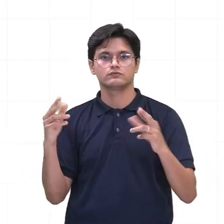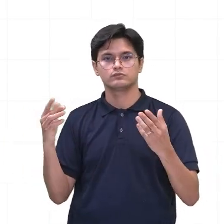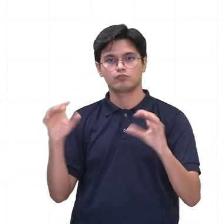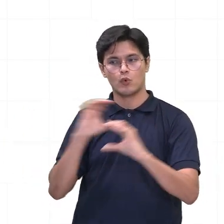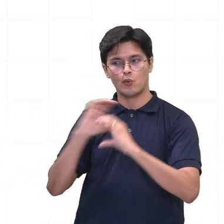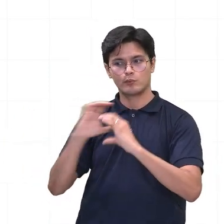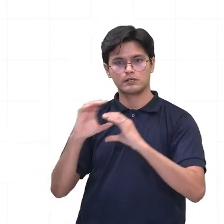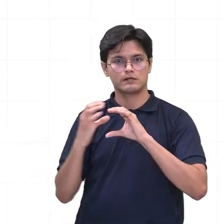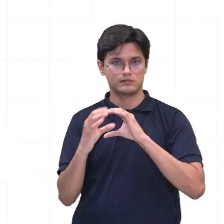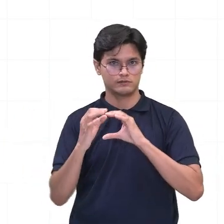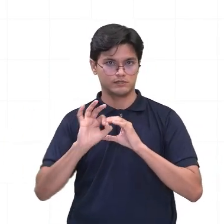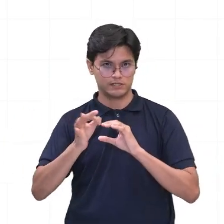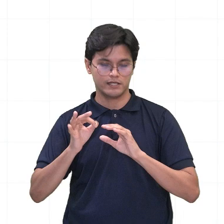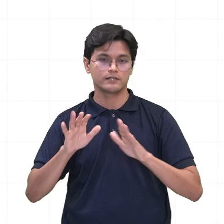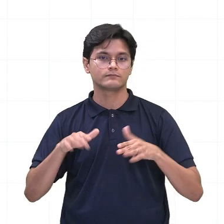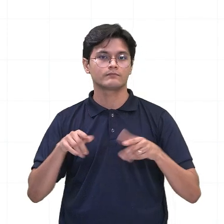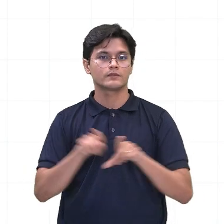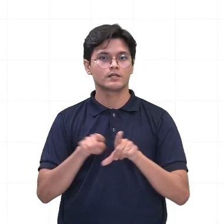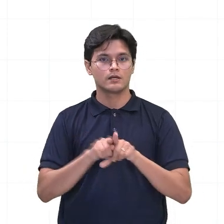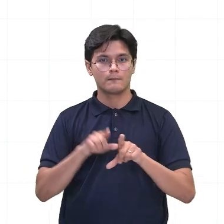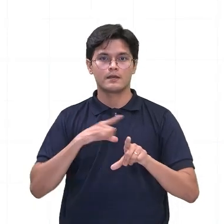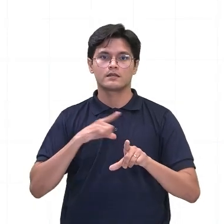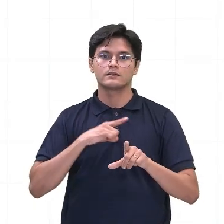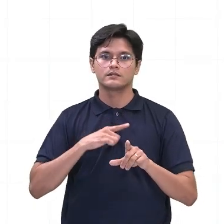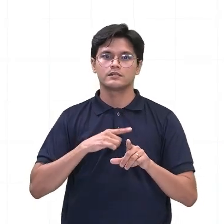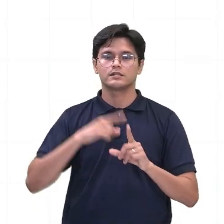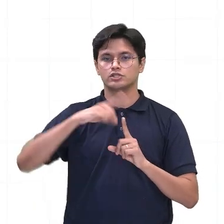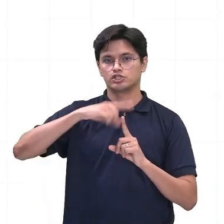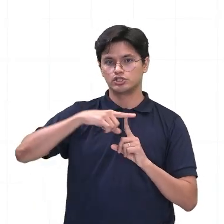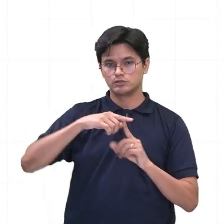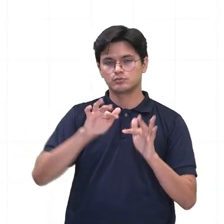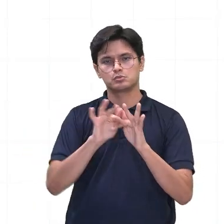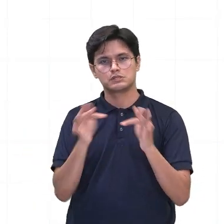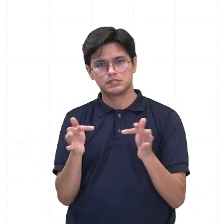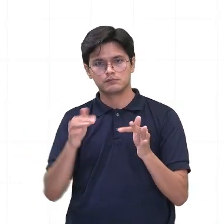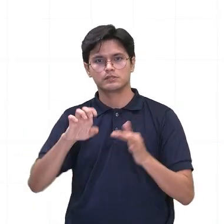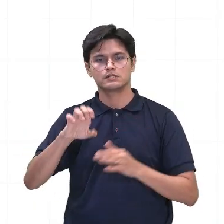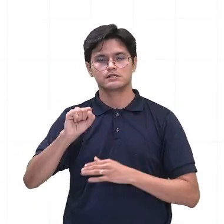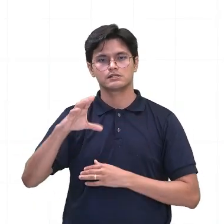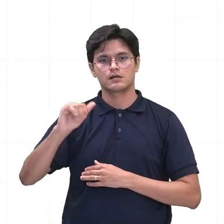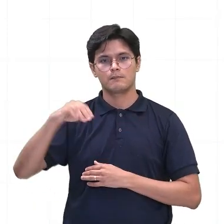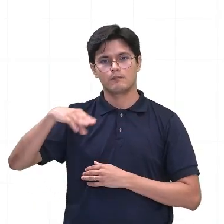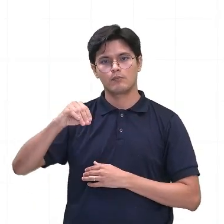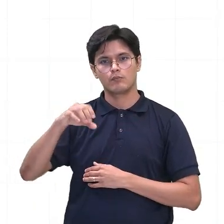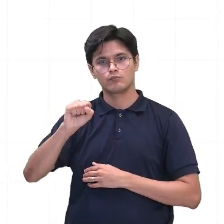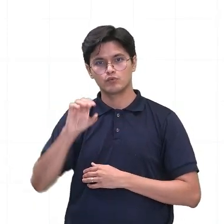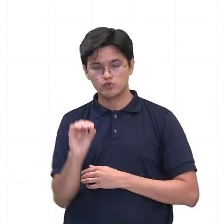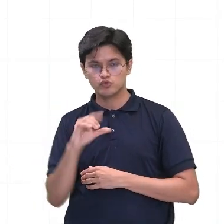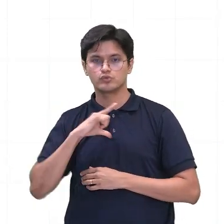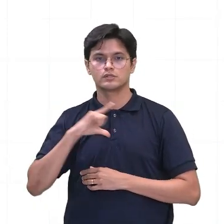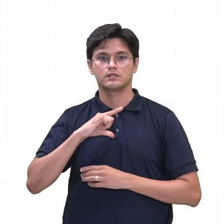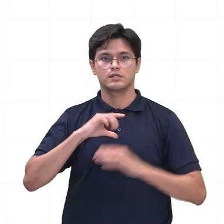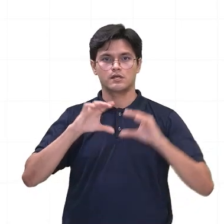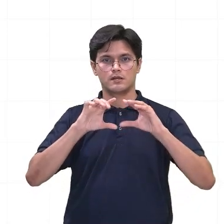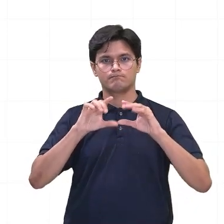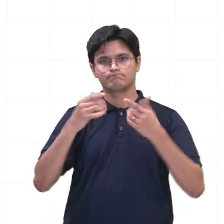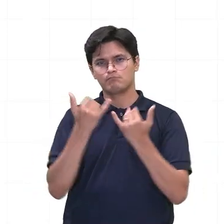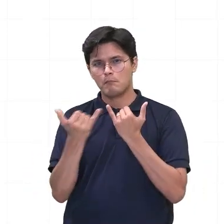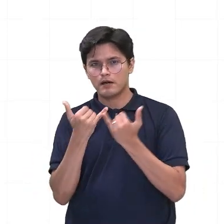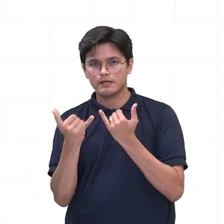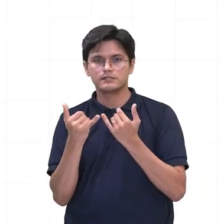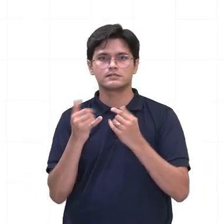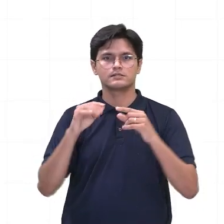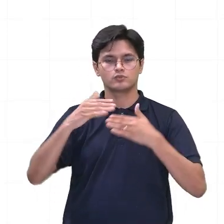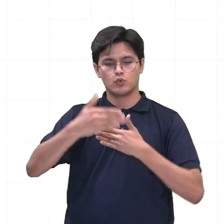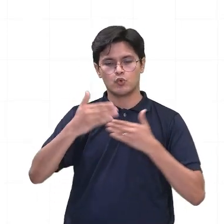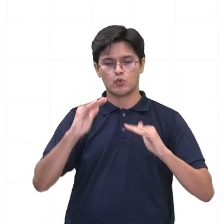simples escamoso, falamos das células do simples cúbico, né, que tem esse formato mais de cubo, né, como